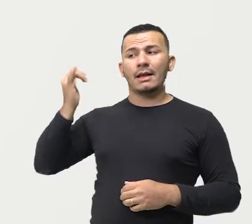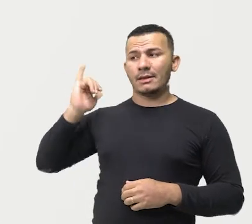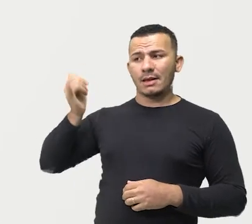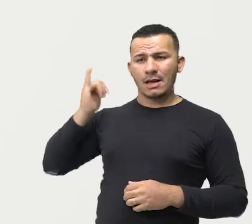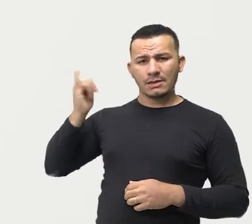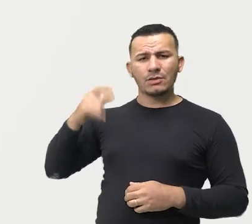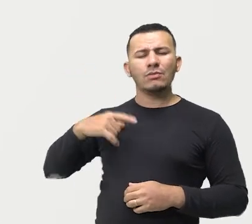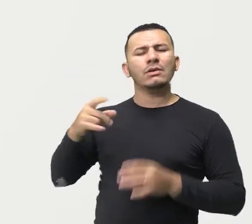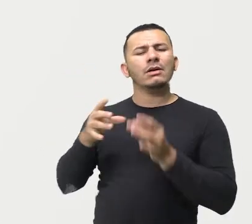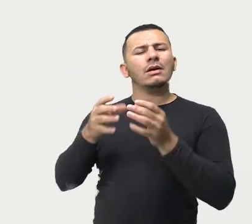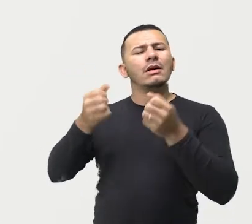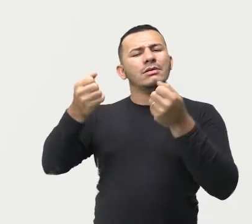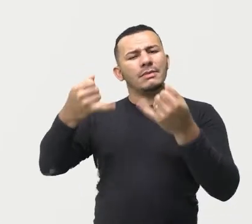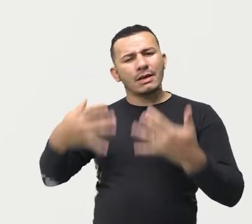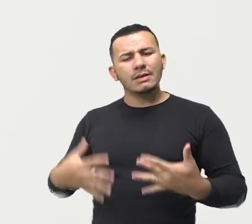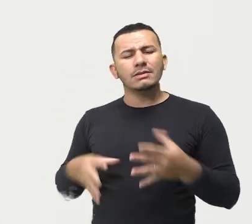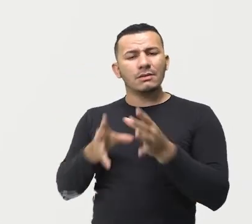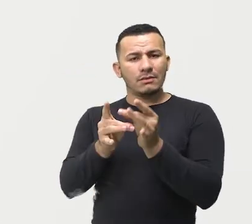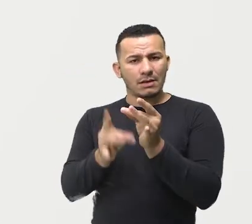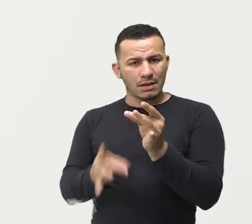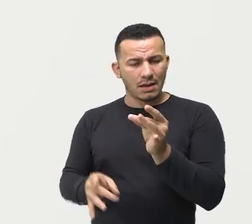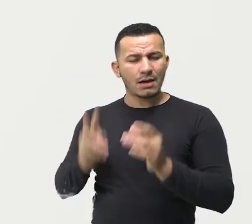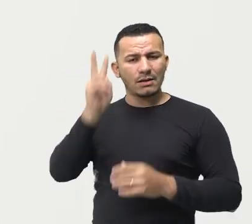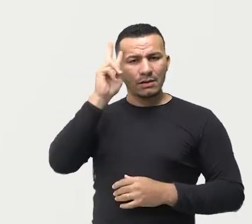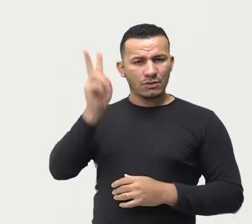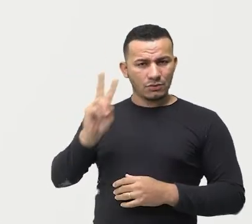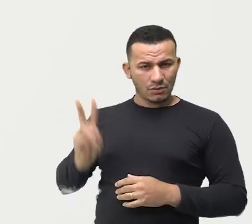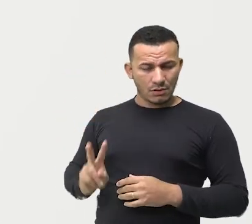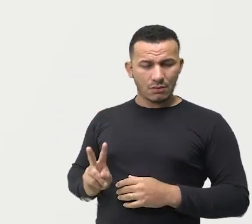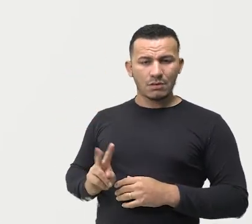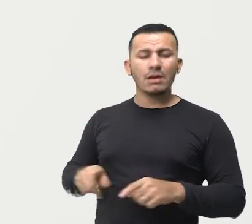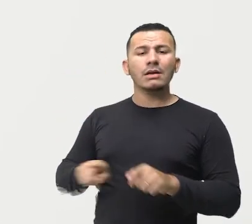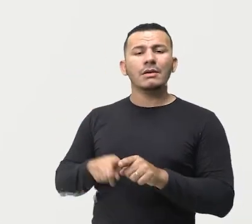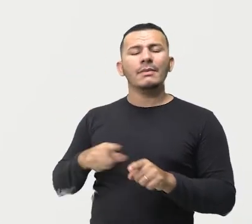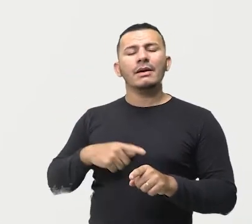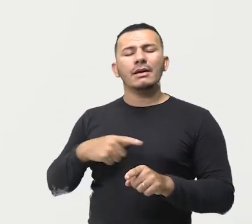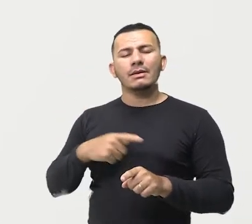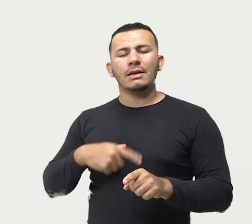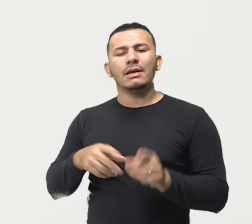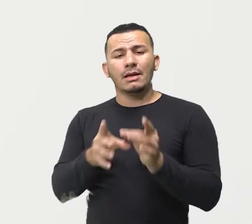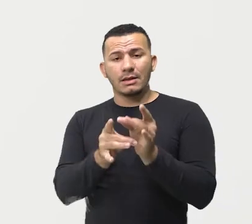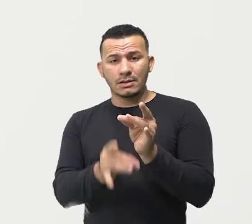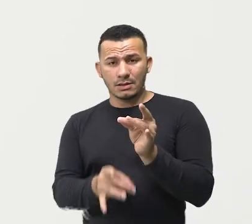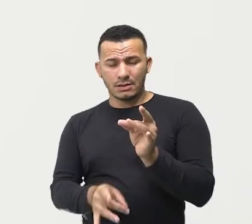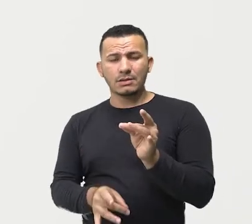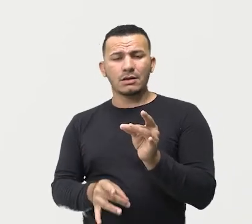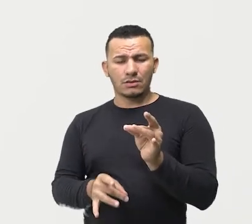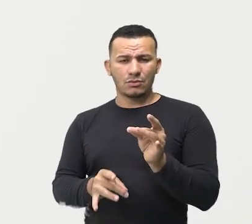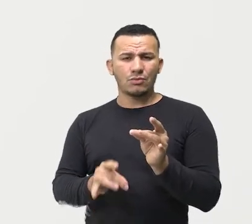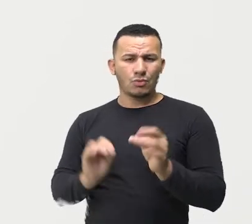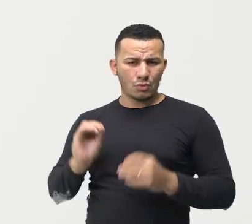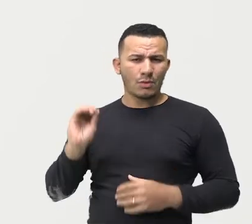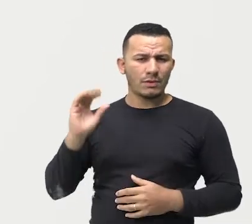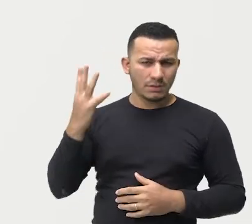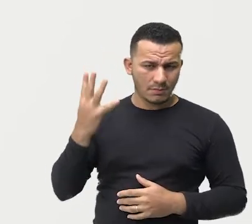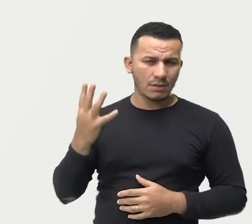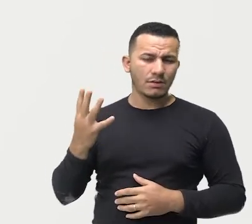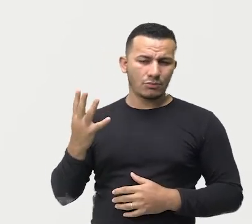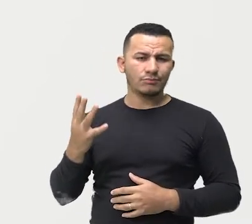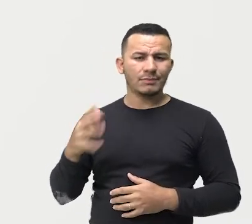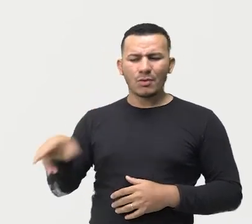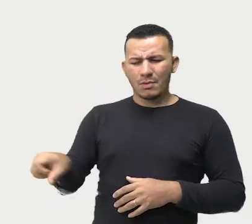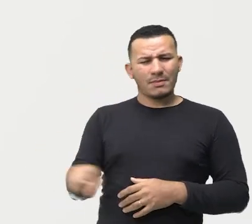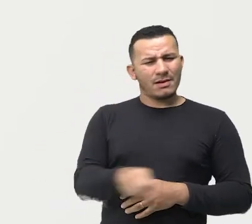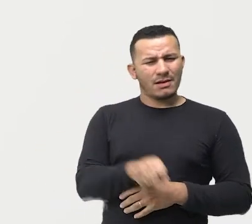visão do que aconteceu certo e também descrição do acontecimento ou seja do que